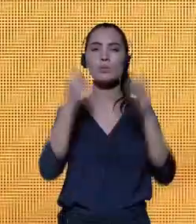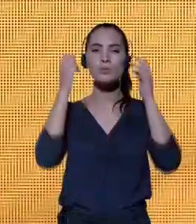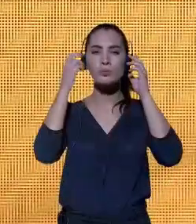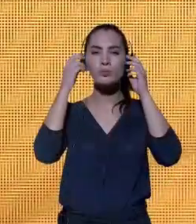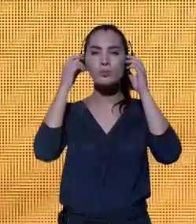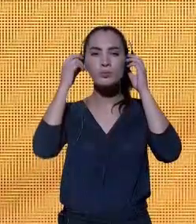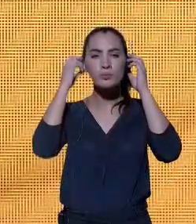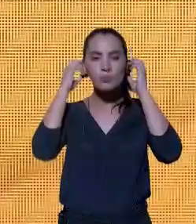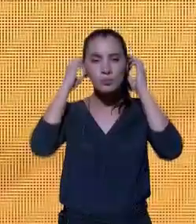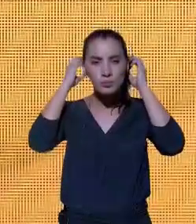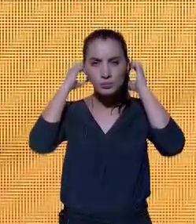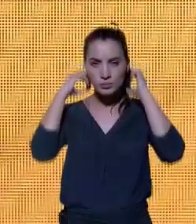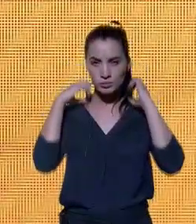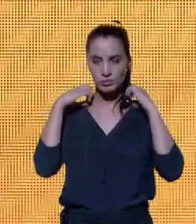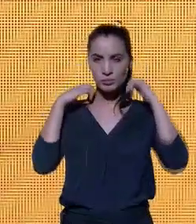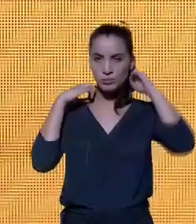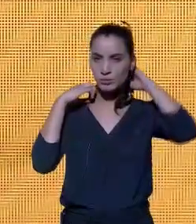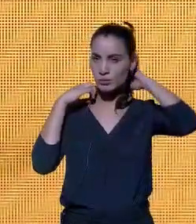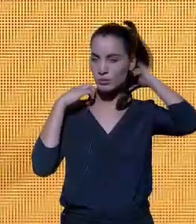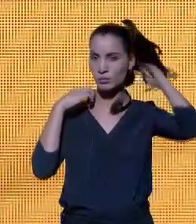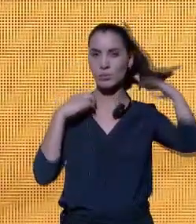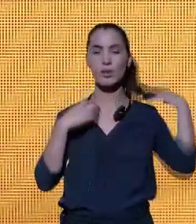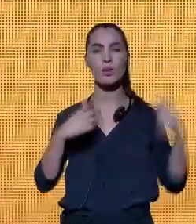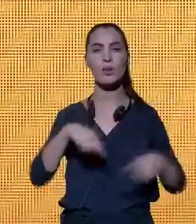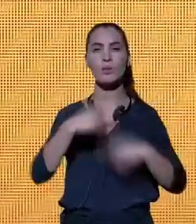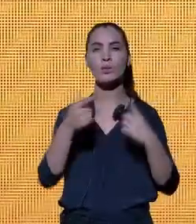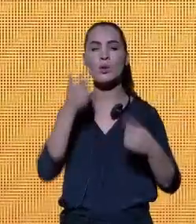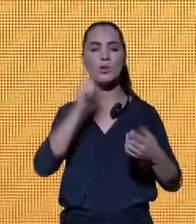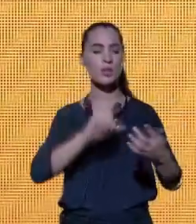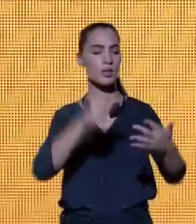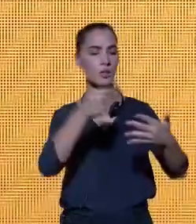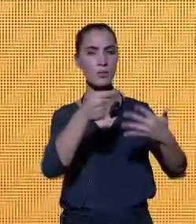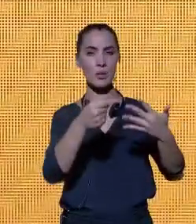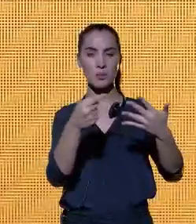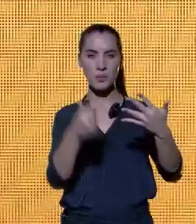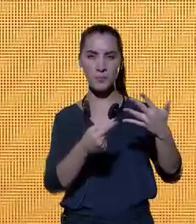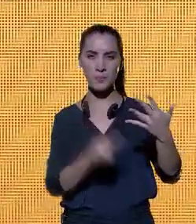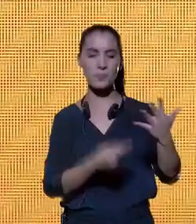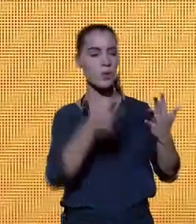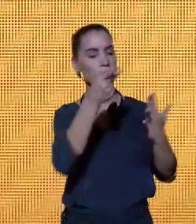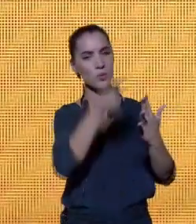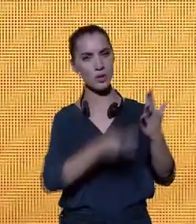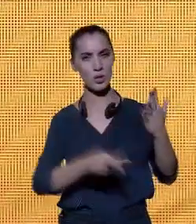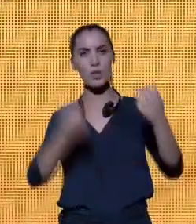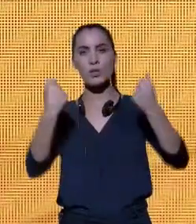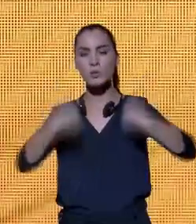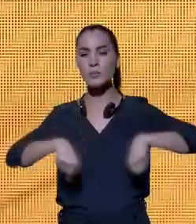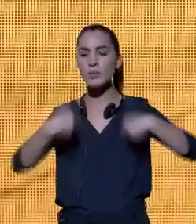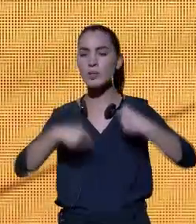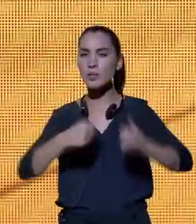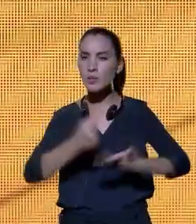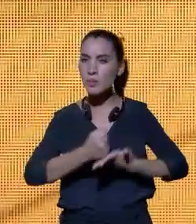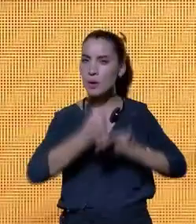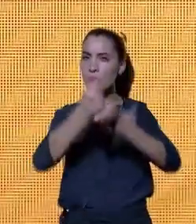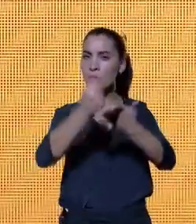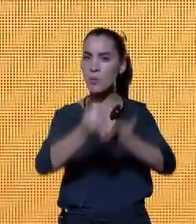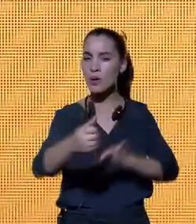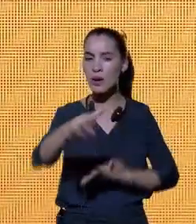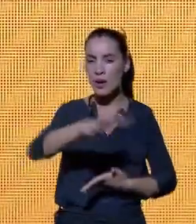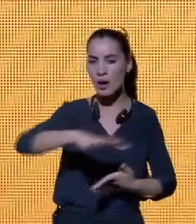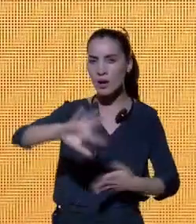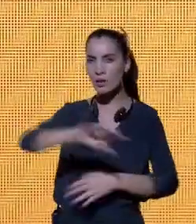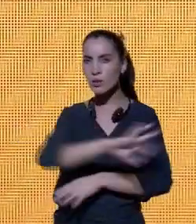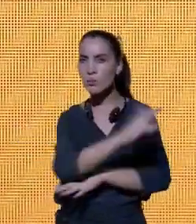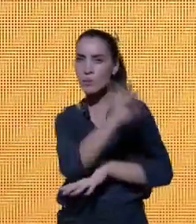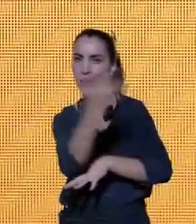seja, a partir desses novos critérios, os projetos precisam ter uma contribuição nas áreas de meio